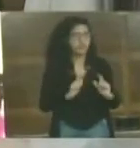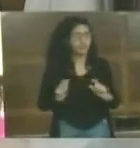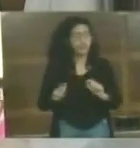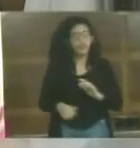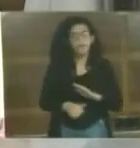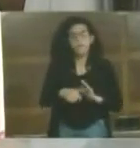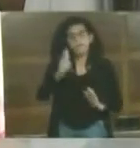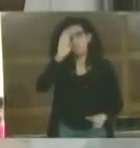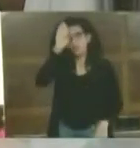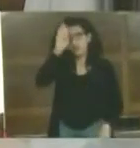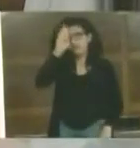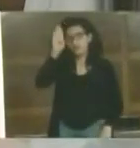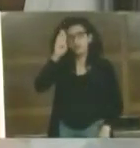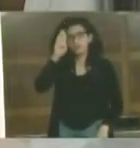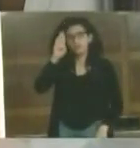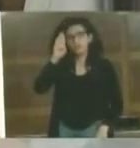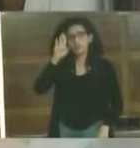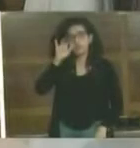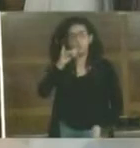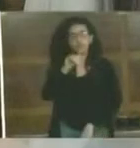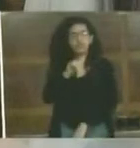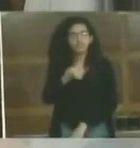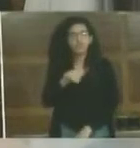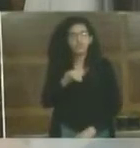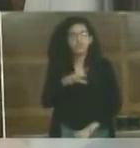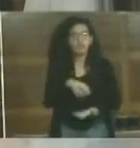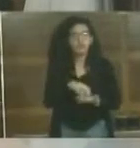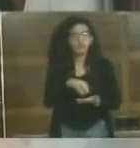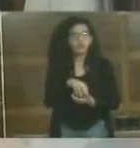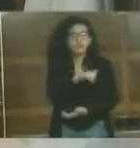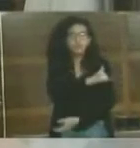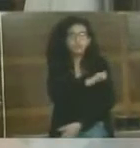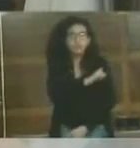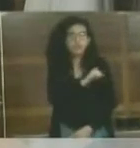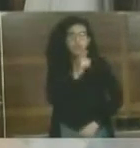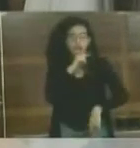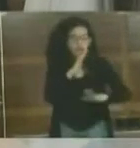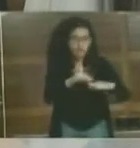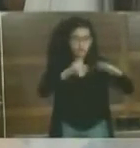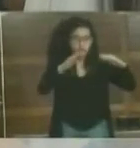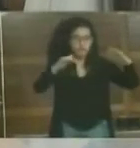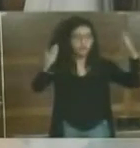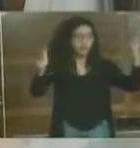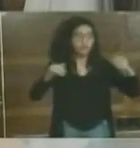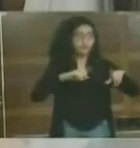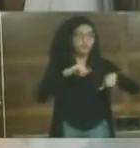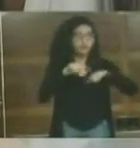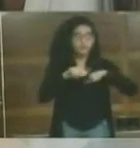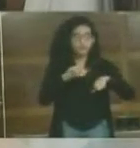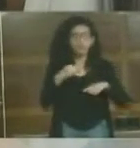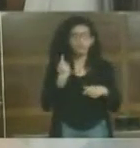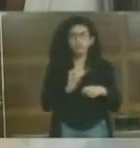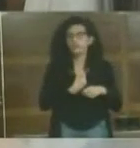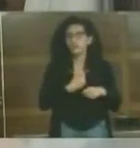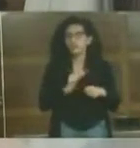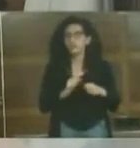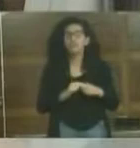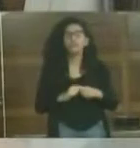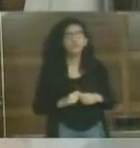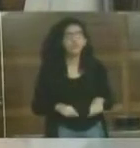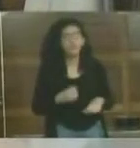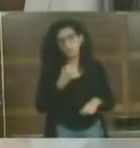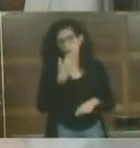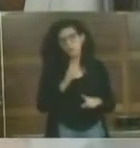capital, ficaram debaixo d'água. É só para lembrar que o nosso trabalho tem ficado bom. Só